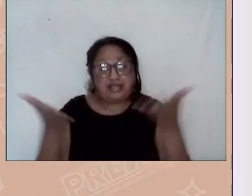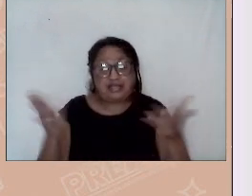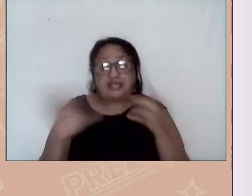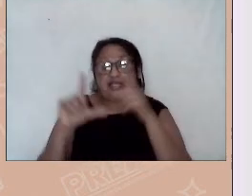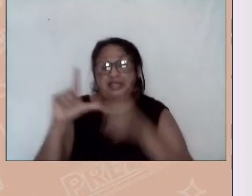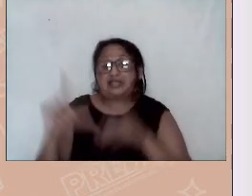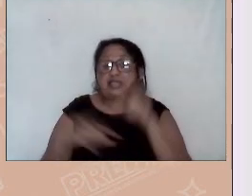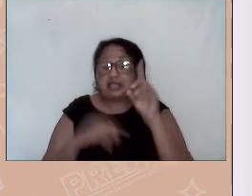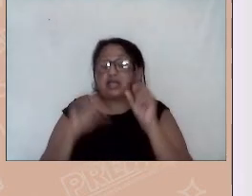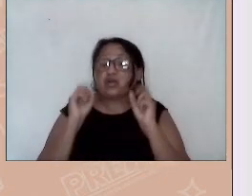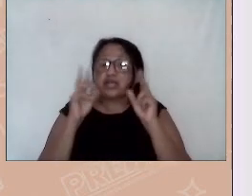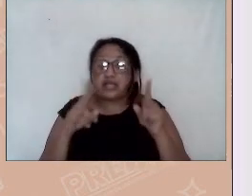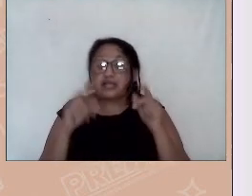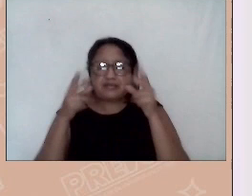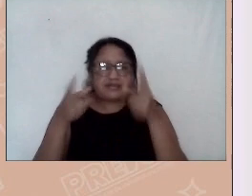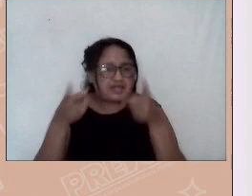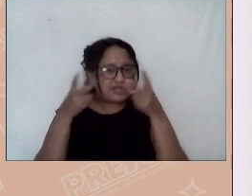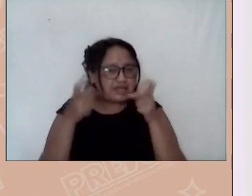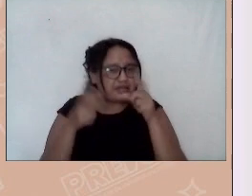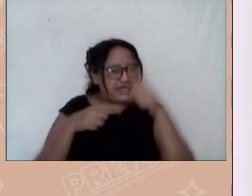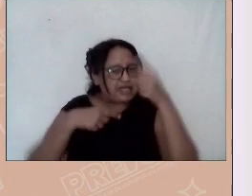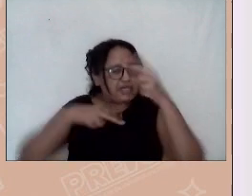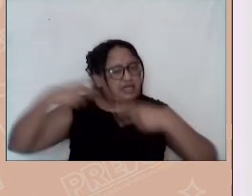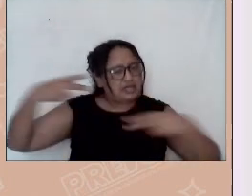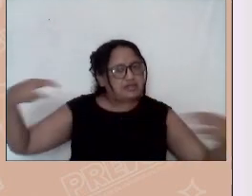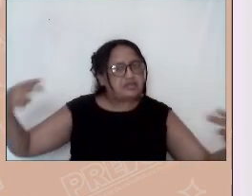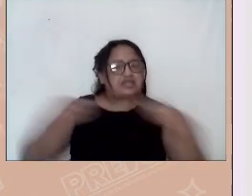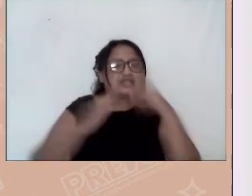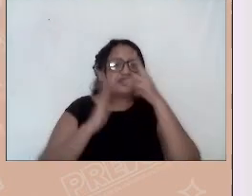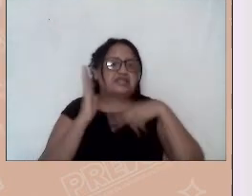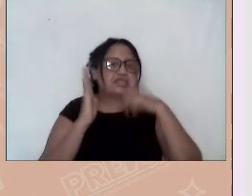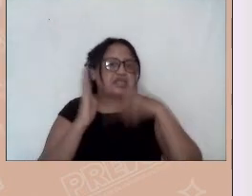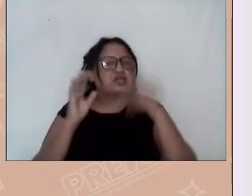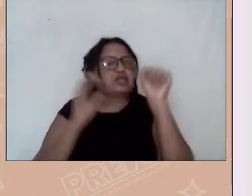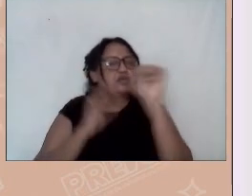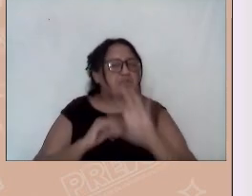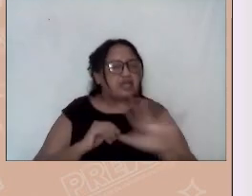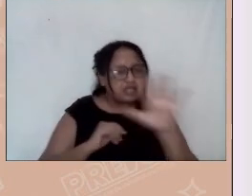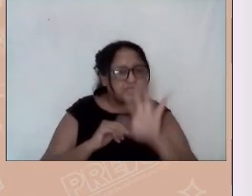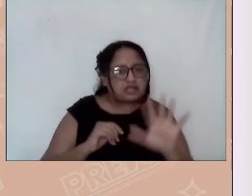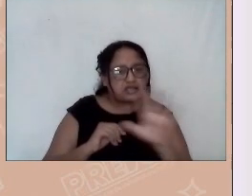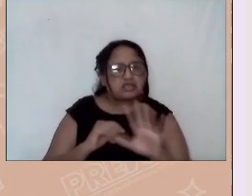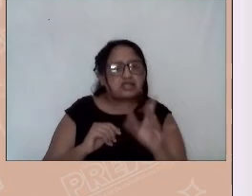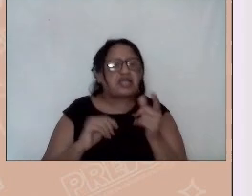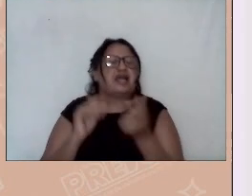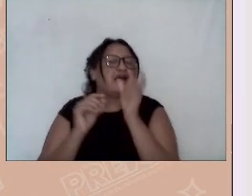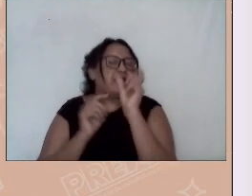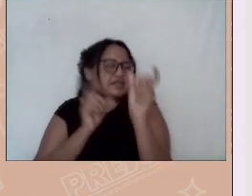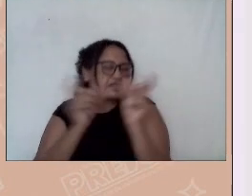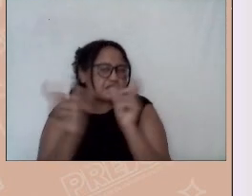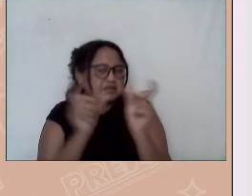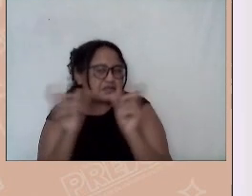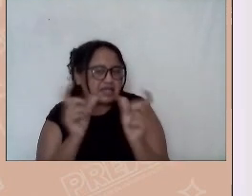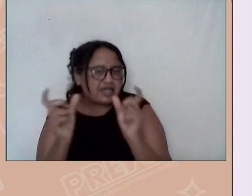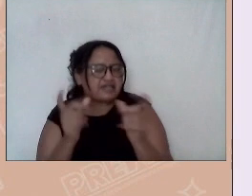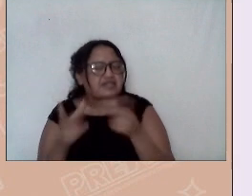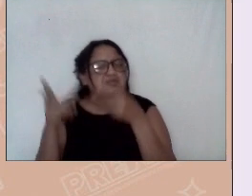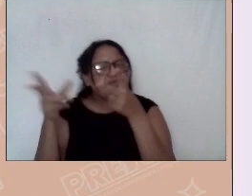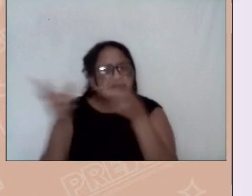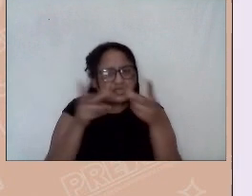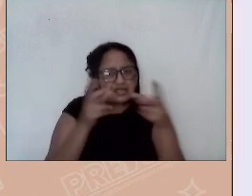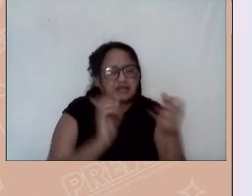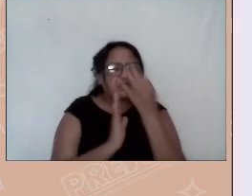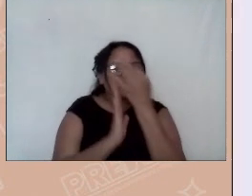B certo então perceba que aqueles elementos que a gente leu na imagem não é aquelas palavras cognatas que a gente identificou no texto